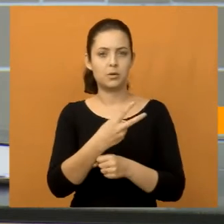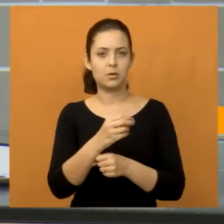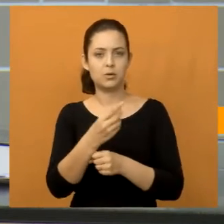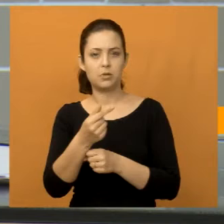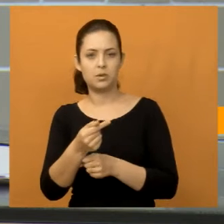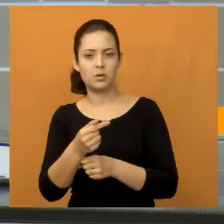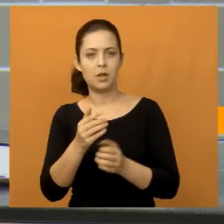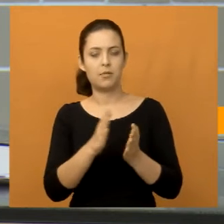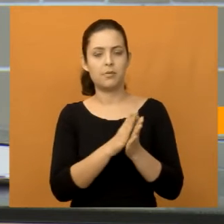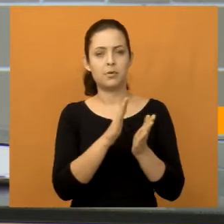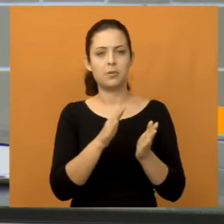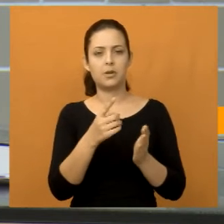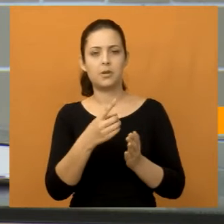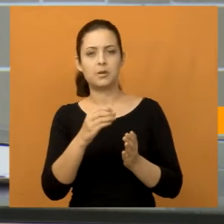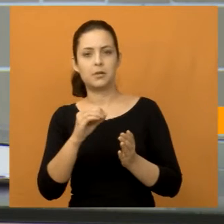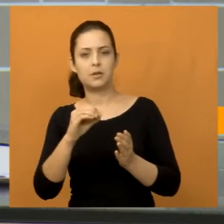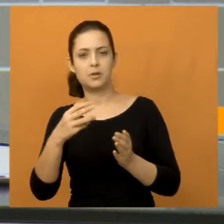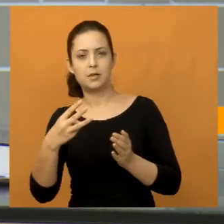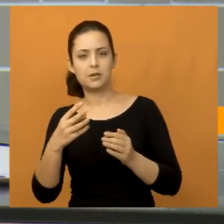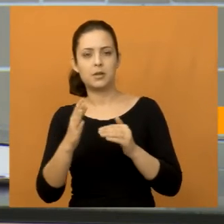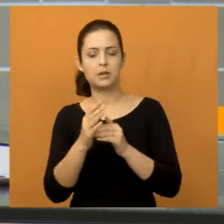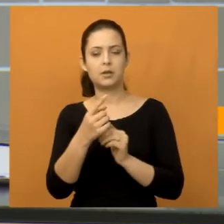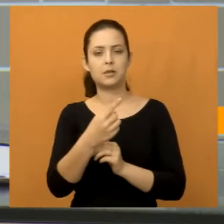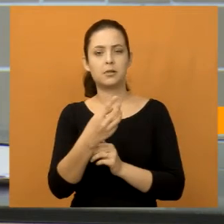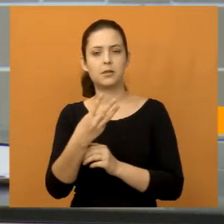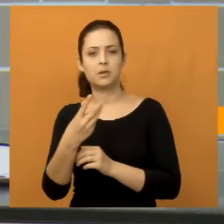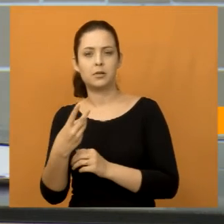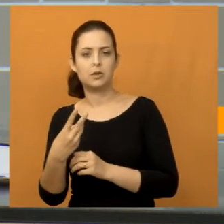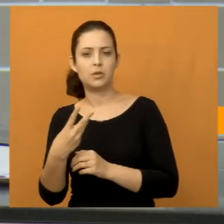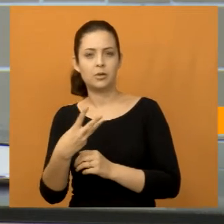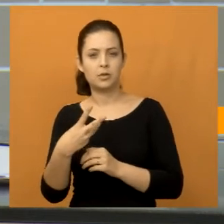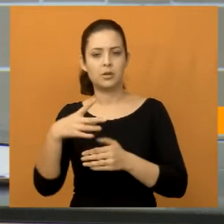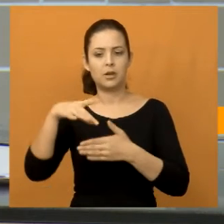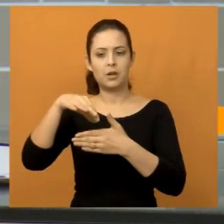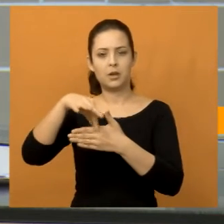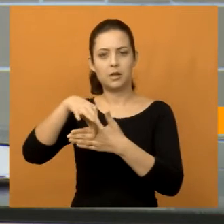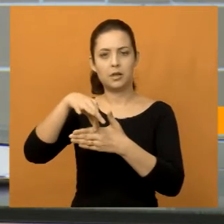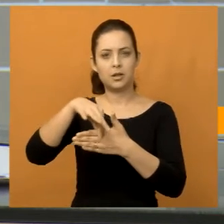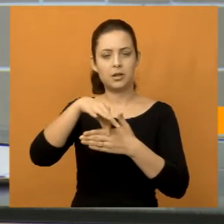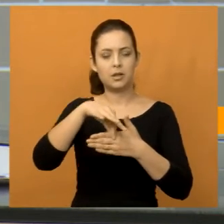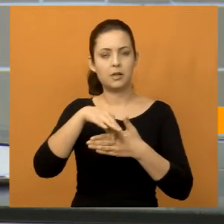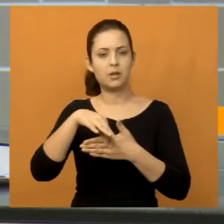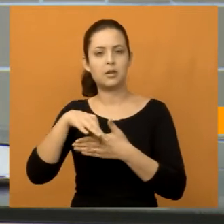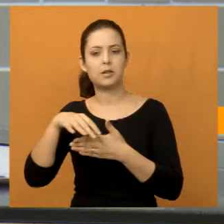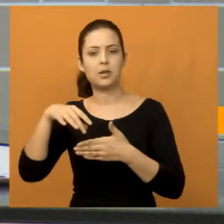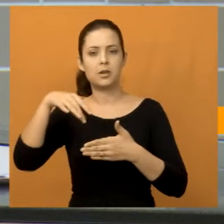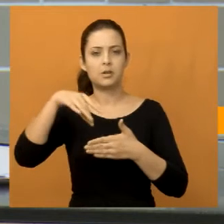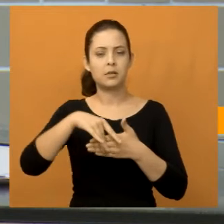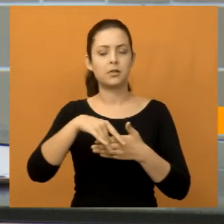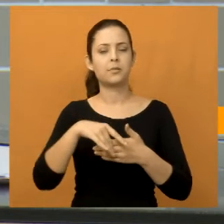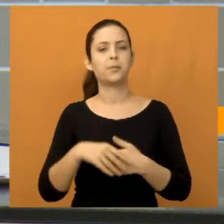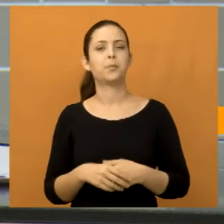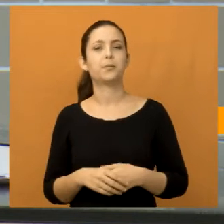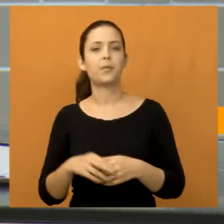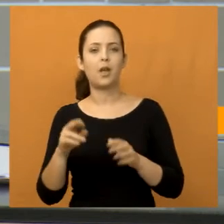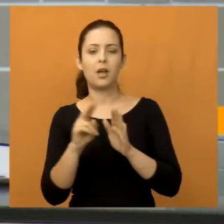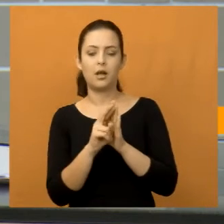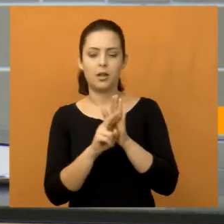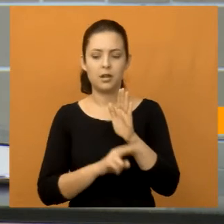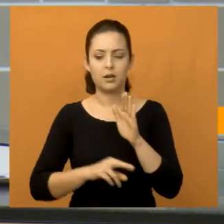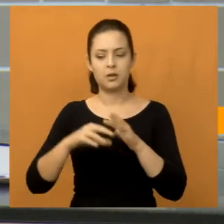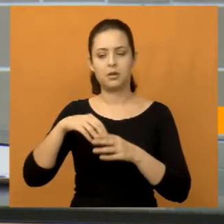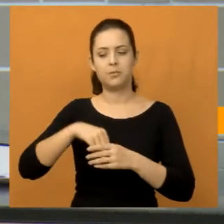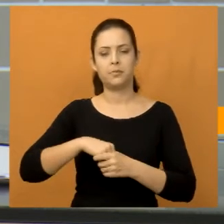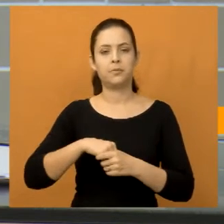folhas 103 a 132, todos anexos ao presente expediente. De acordo com o relatório